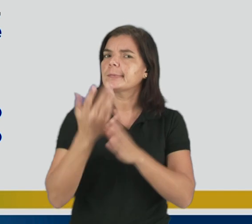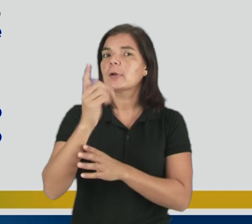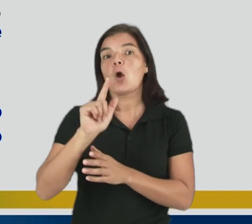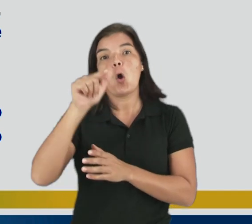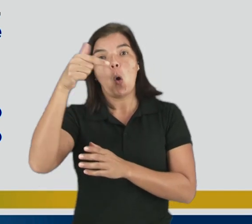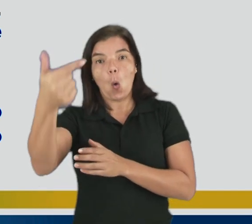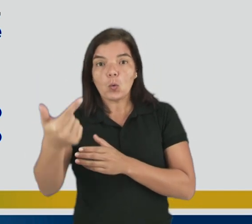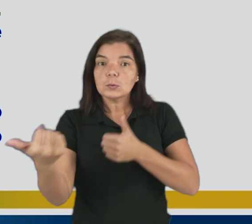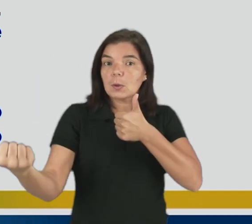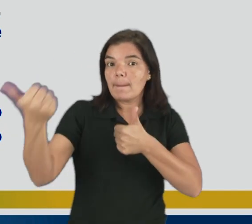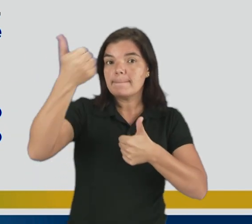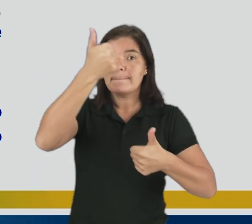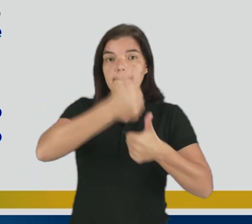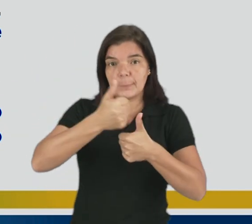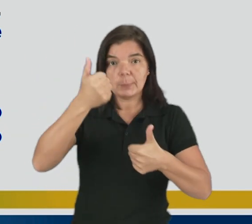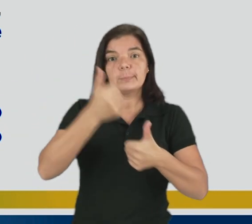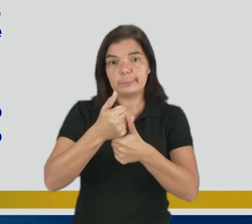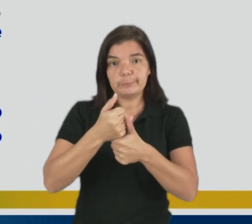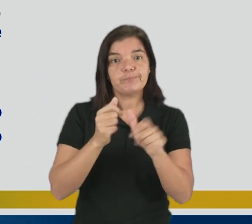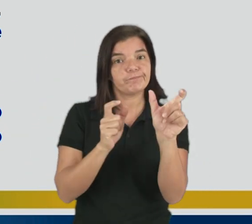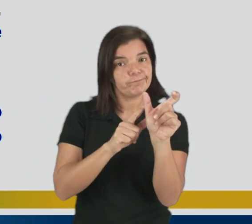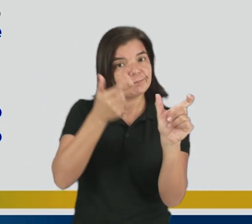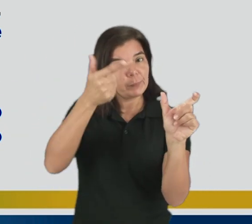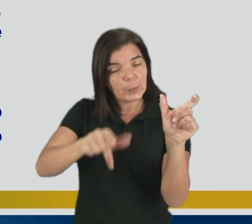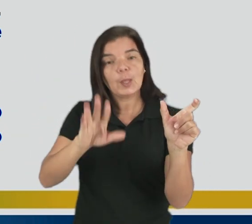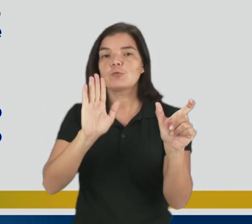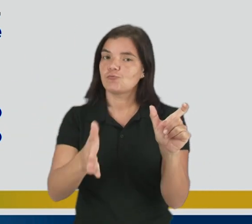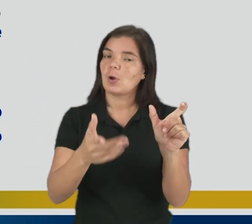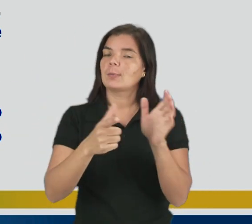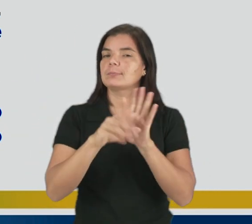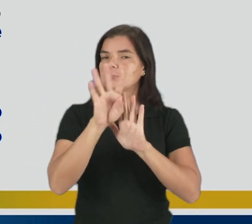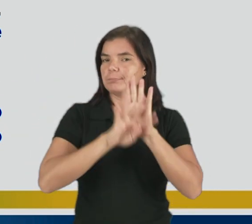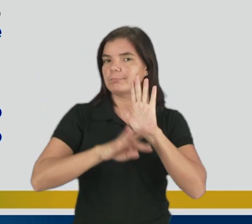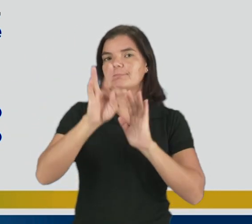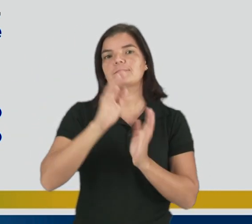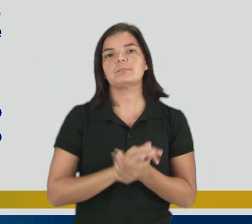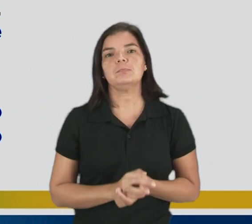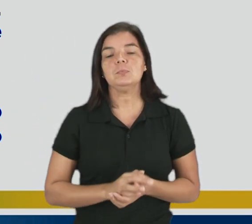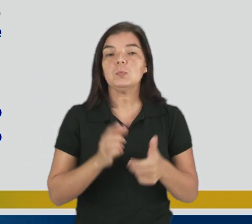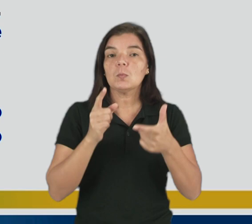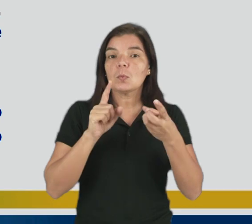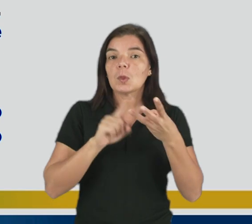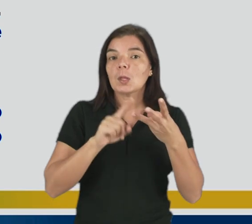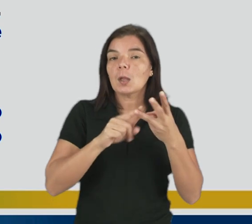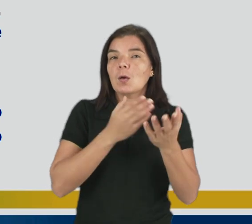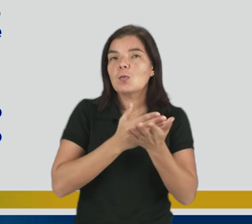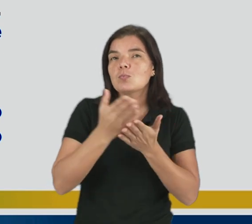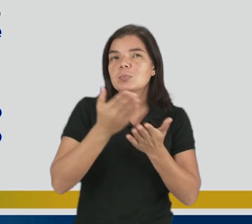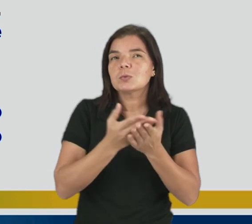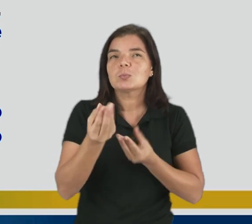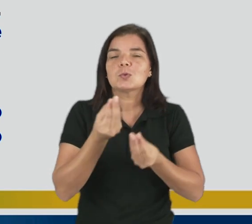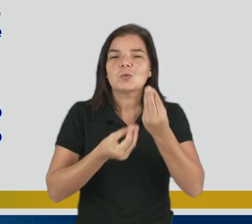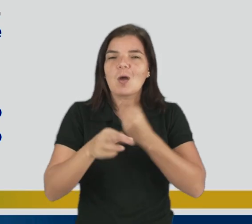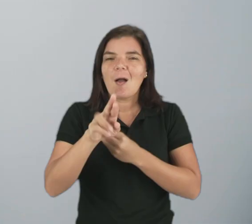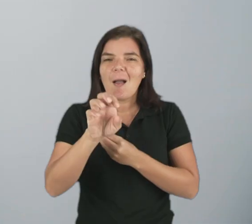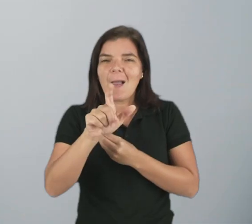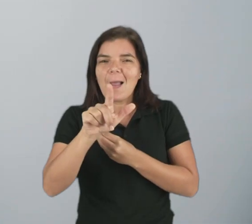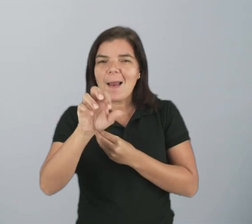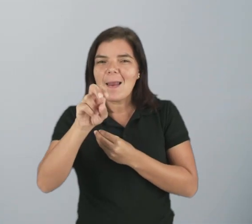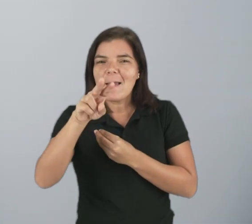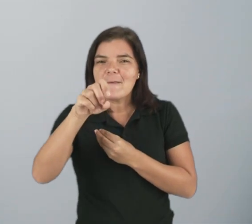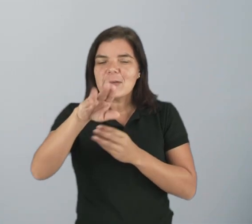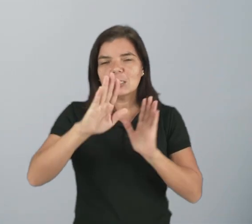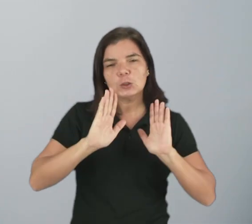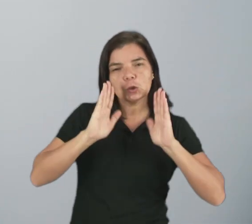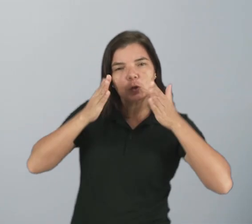utiliza outros termos que retomam termos que você já usou no seu texto. E o princípio da relevância, que é justamente quando as ideias seguem